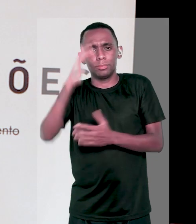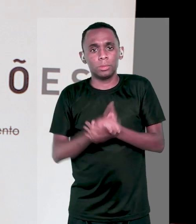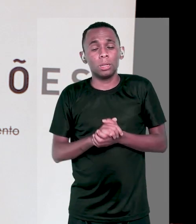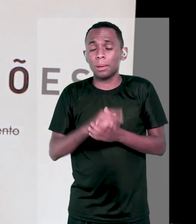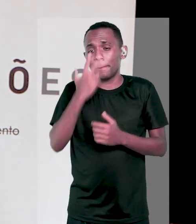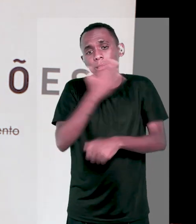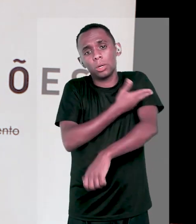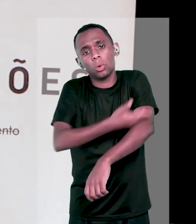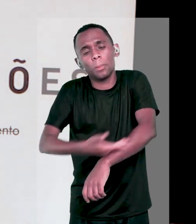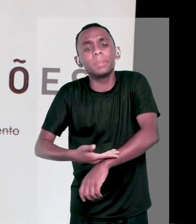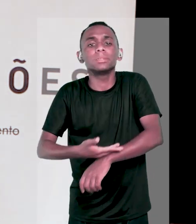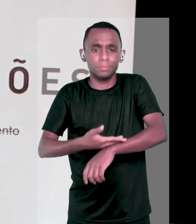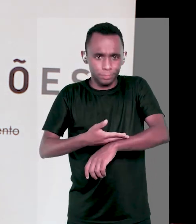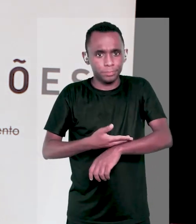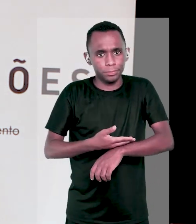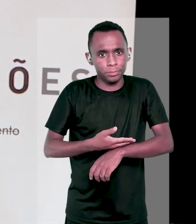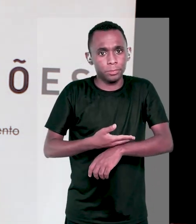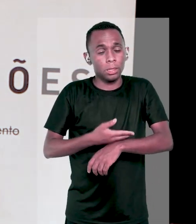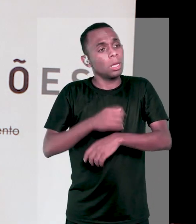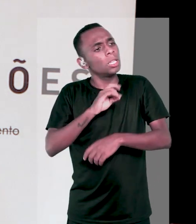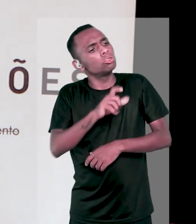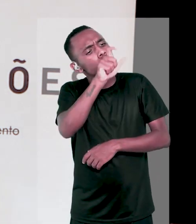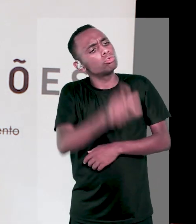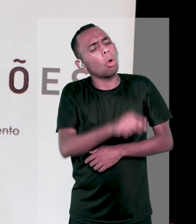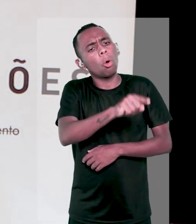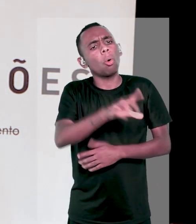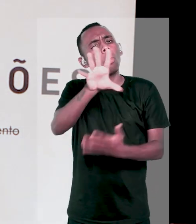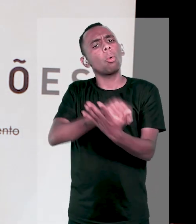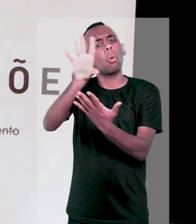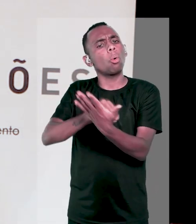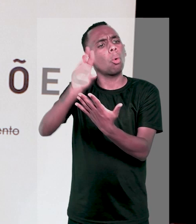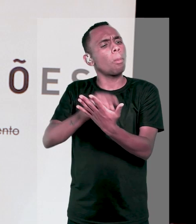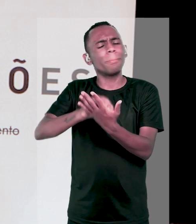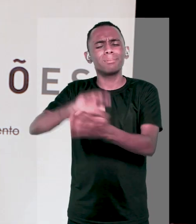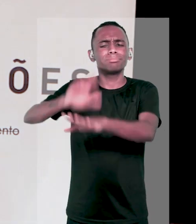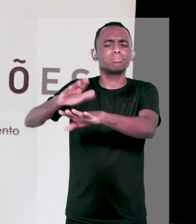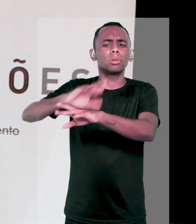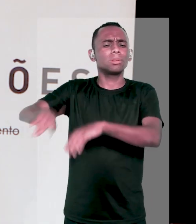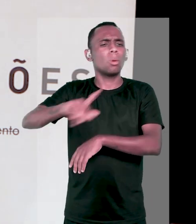esse ser apenas imita um ser que de fato não é um ser não pensante